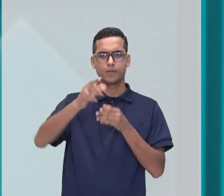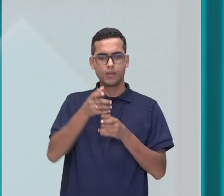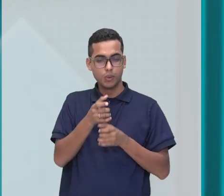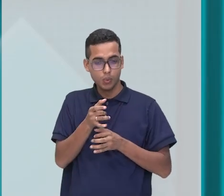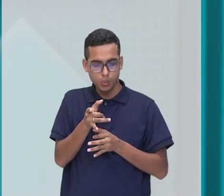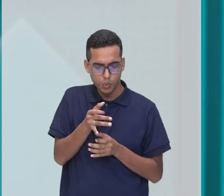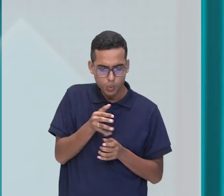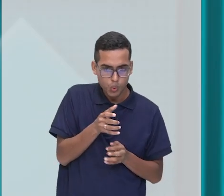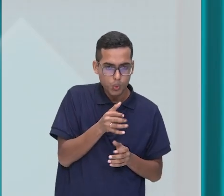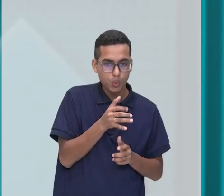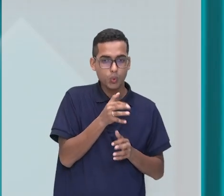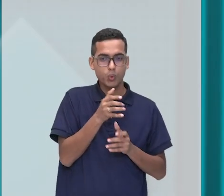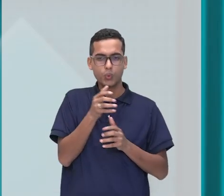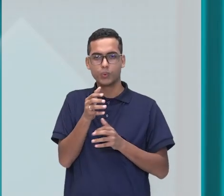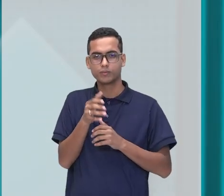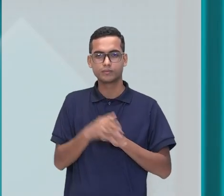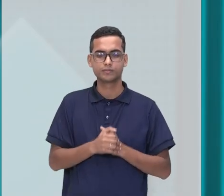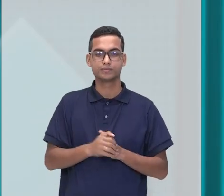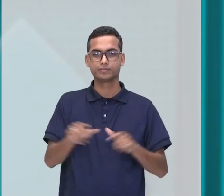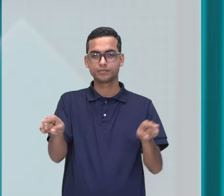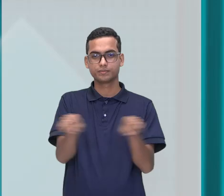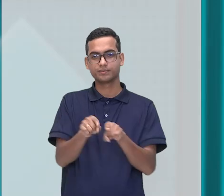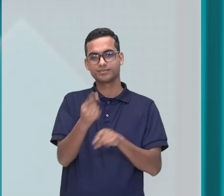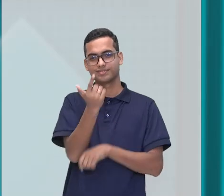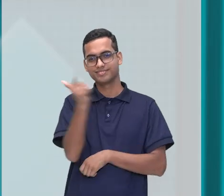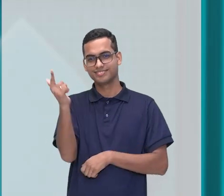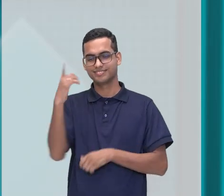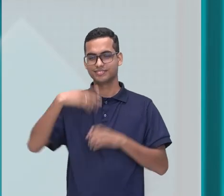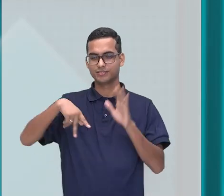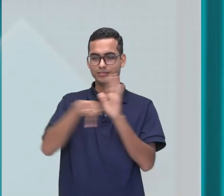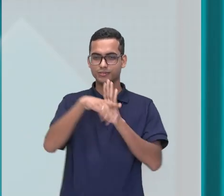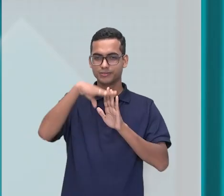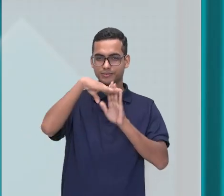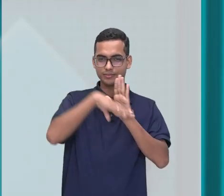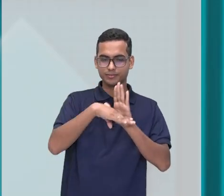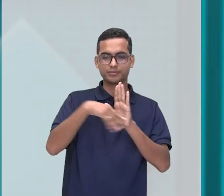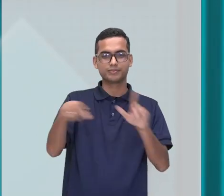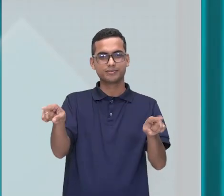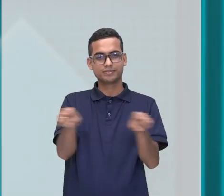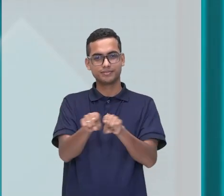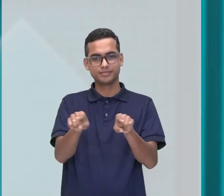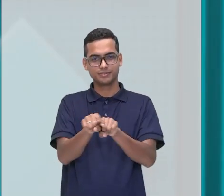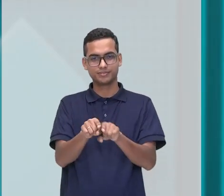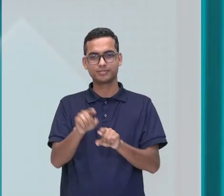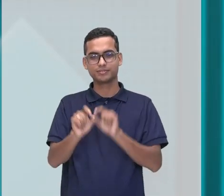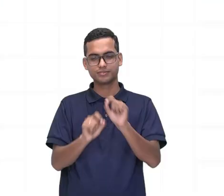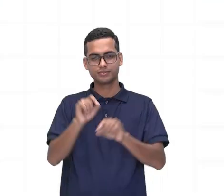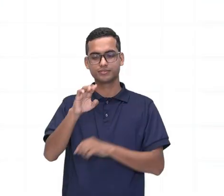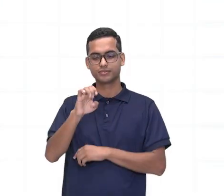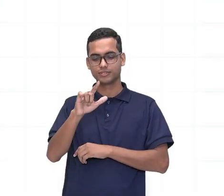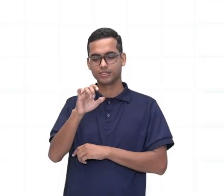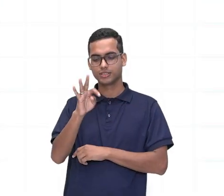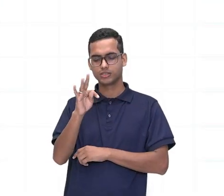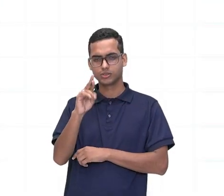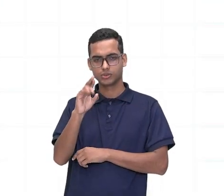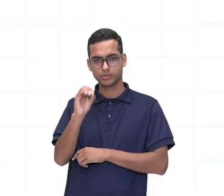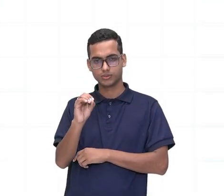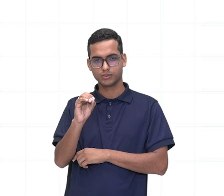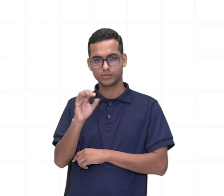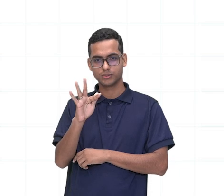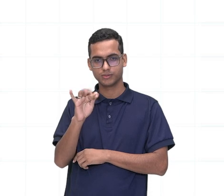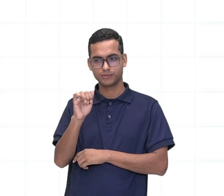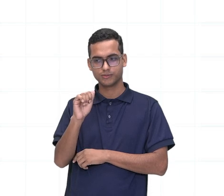E temos também uma outra classificação desses instrumentos musicais, que são os eletrofones, que